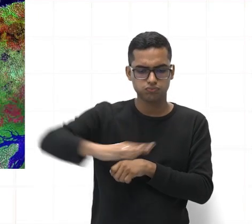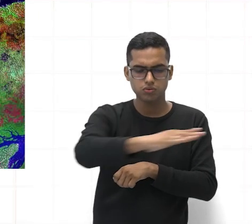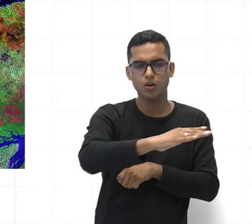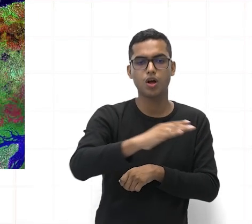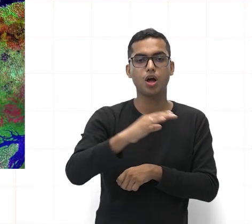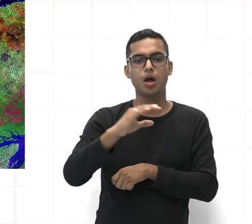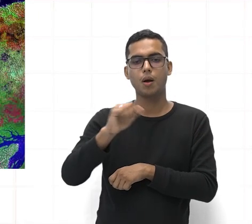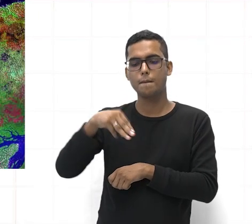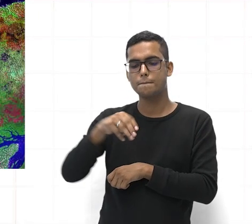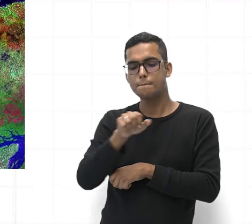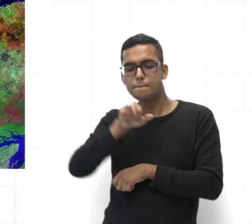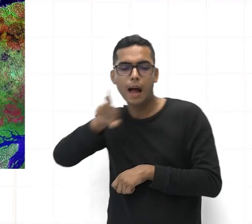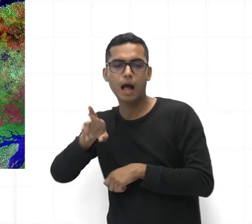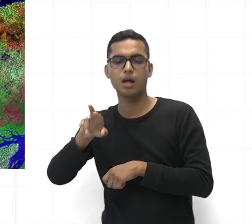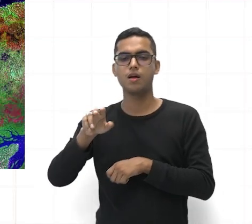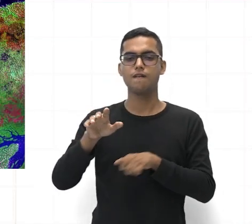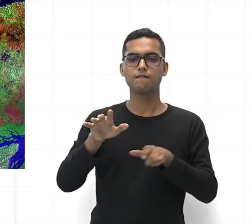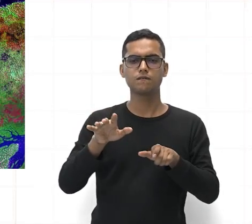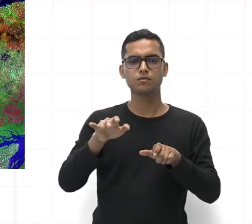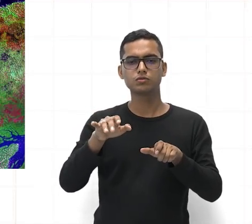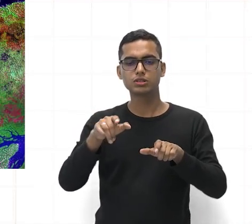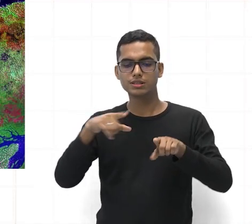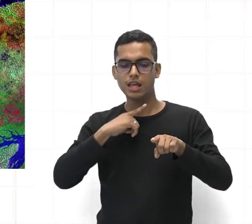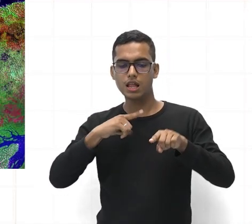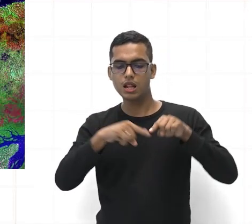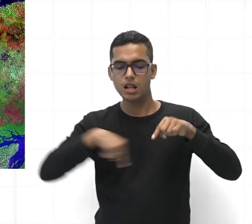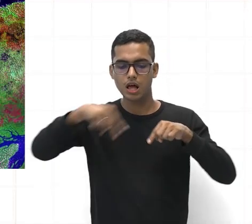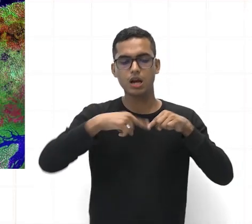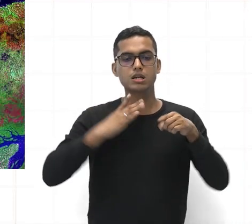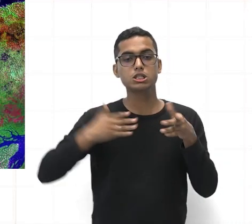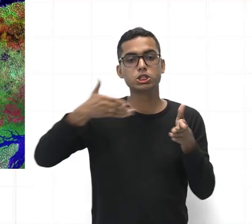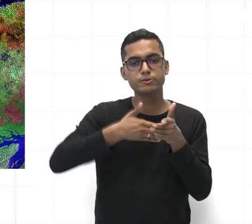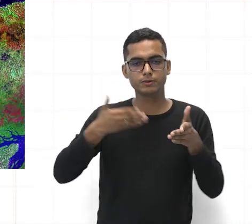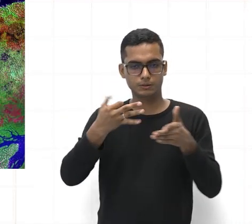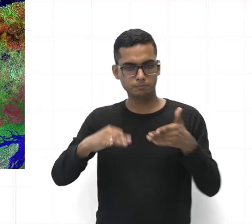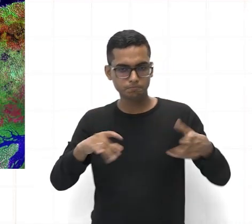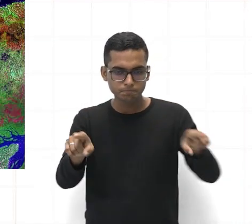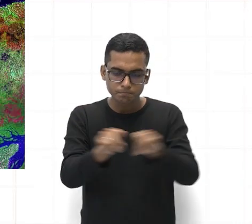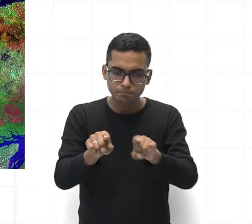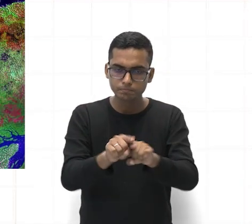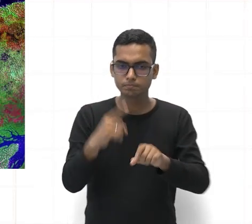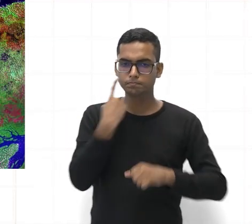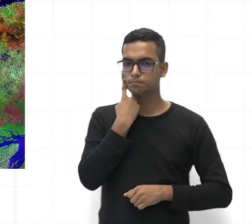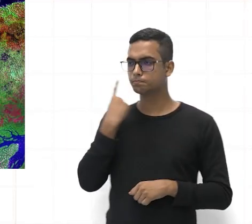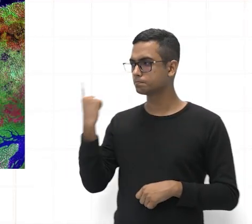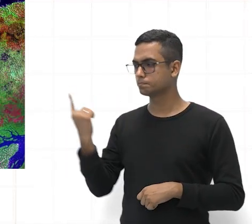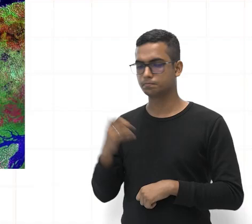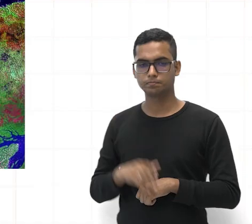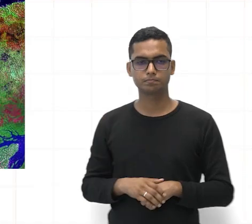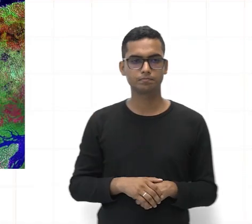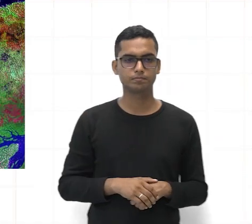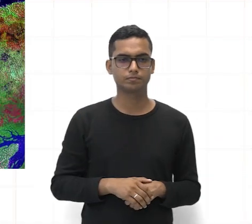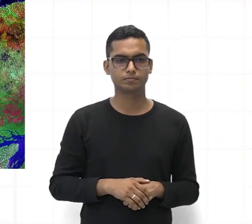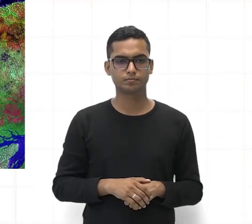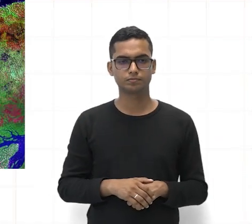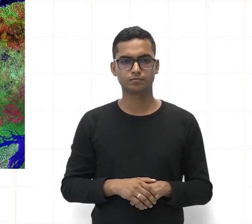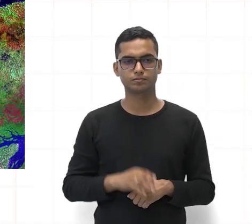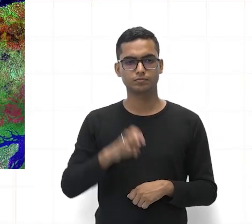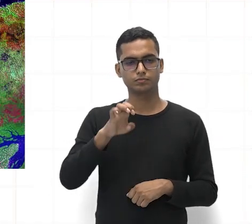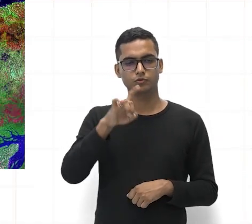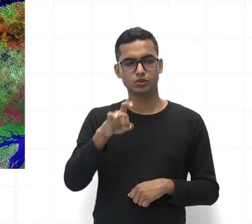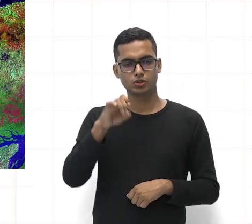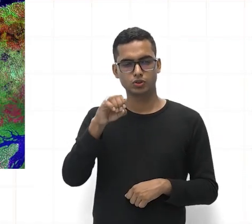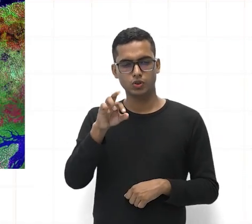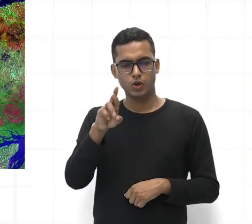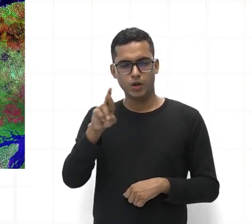quando o rio, ele nasce, o rio principal, no caso dessa bacia, ele nasce no interior do